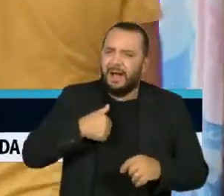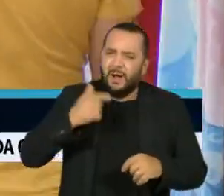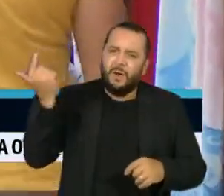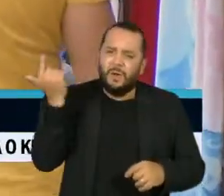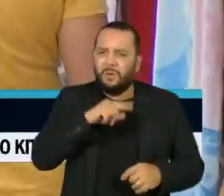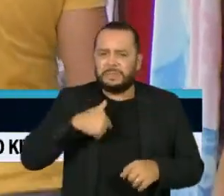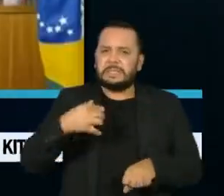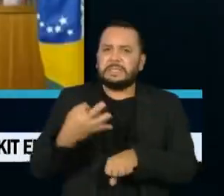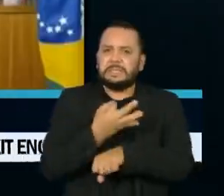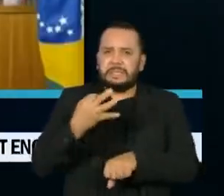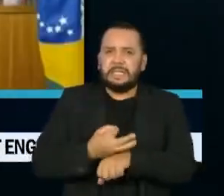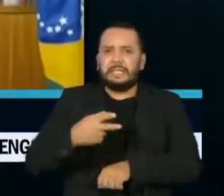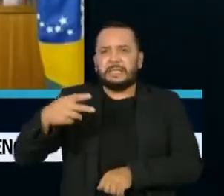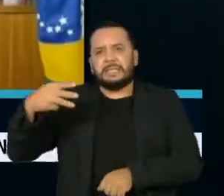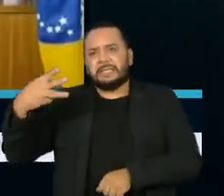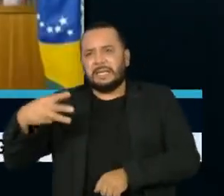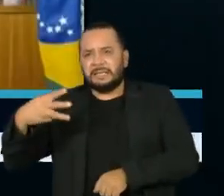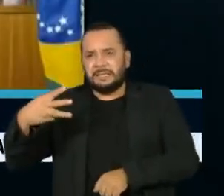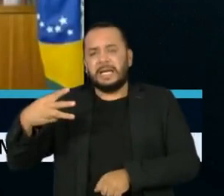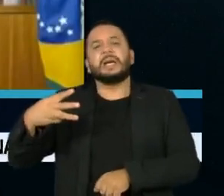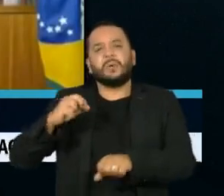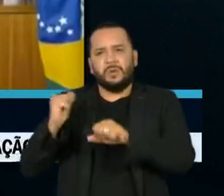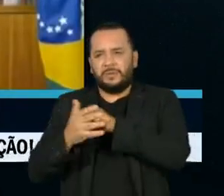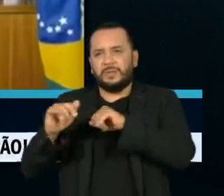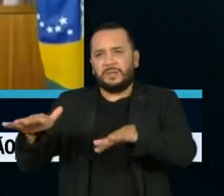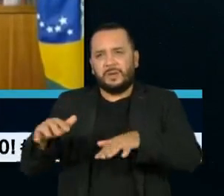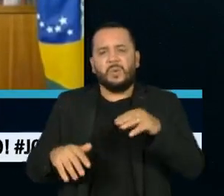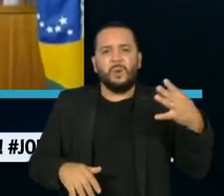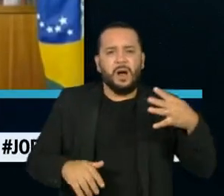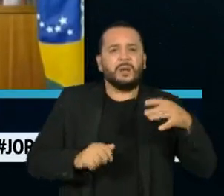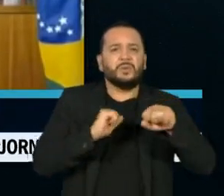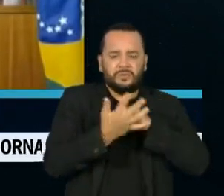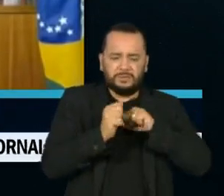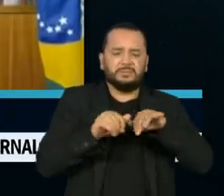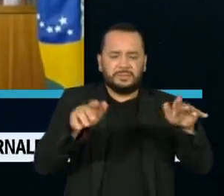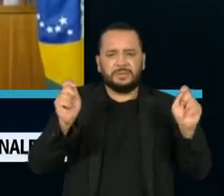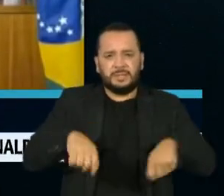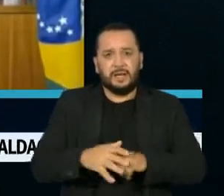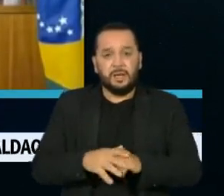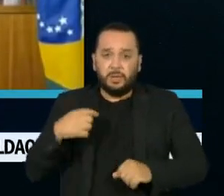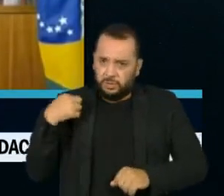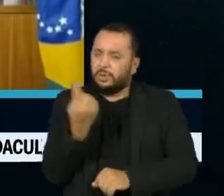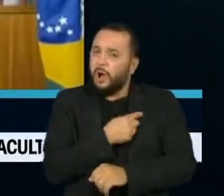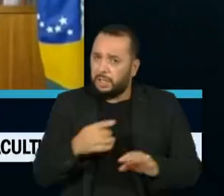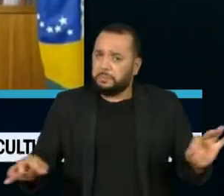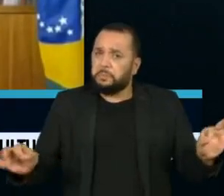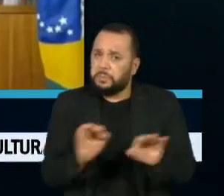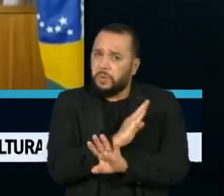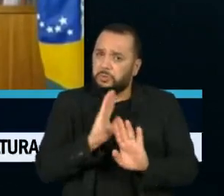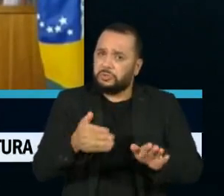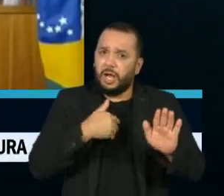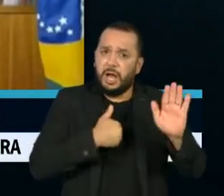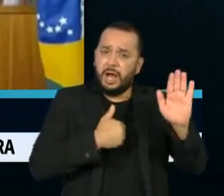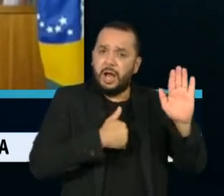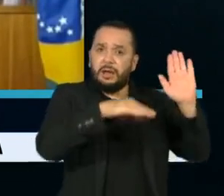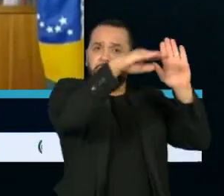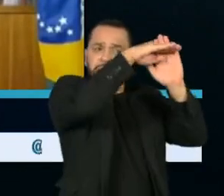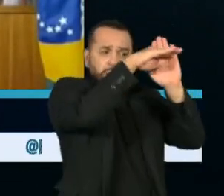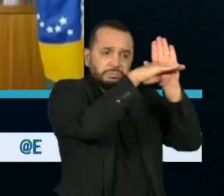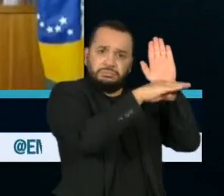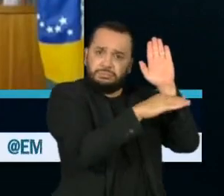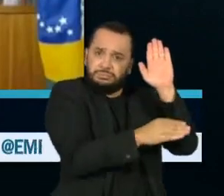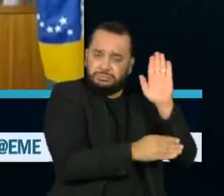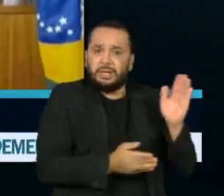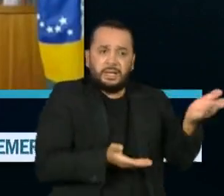de Covid-19. Estamos prontos com o protocolo se a crise de saúde se agravar. Estamos prontos para lançar